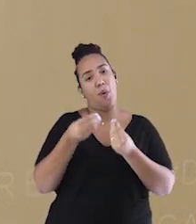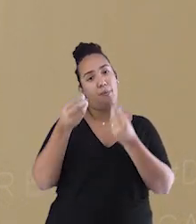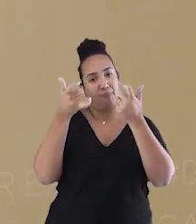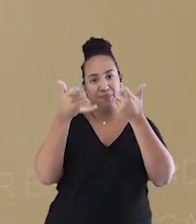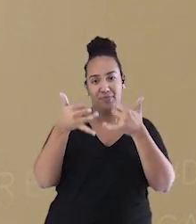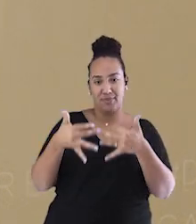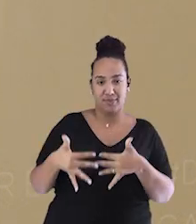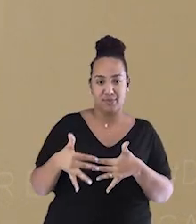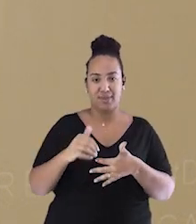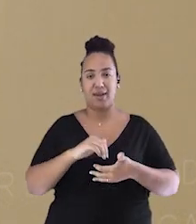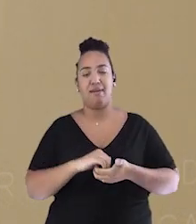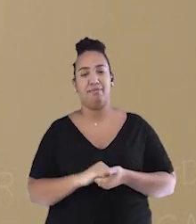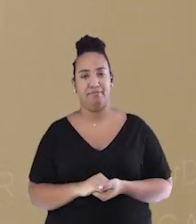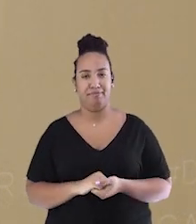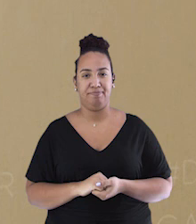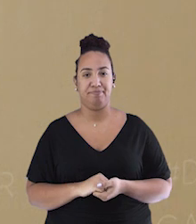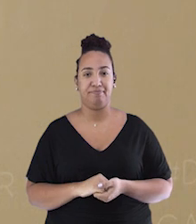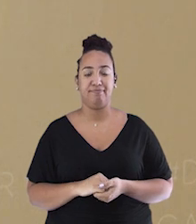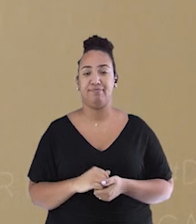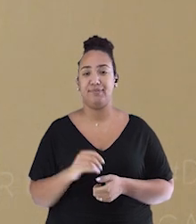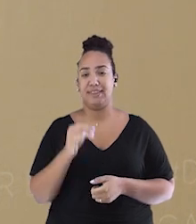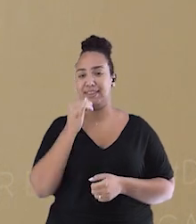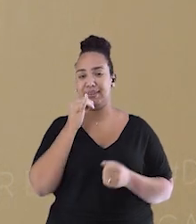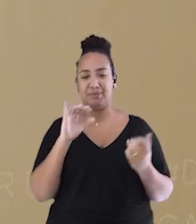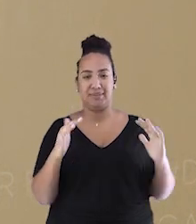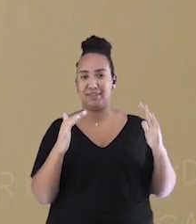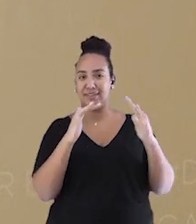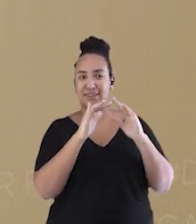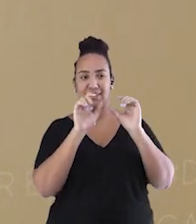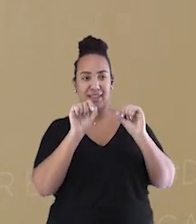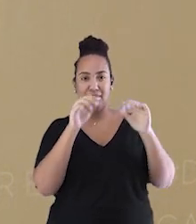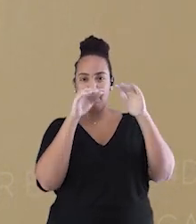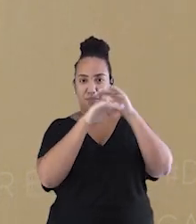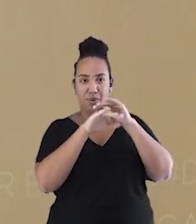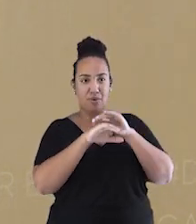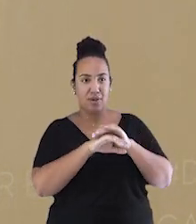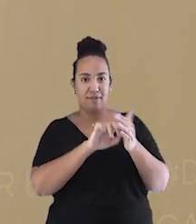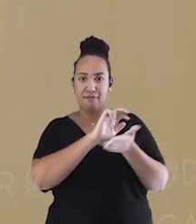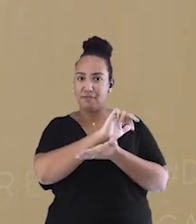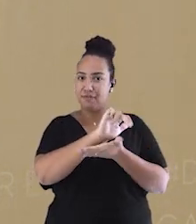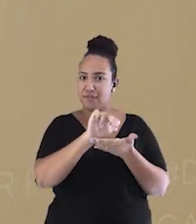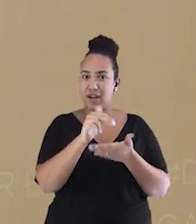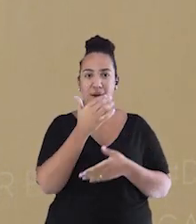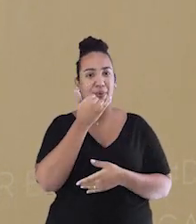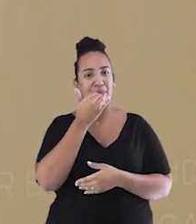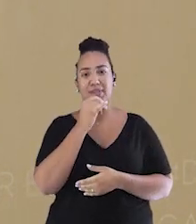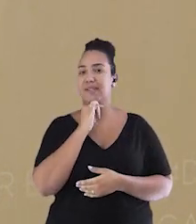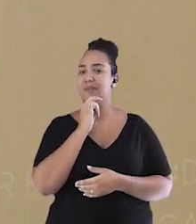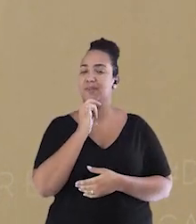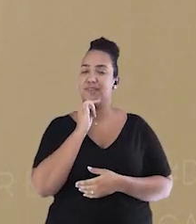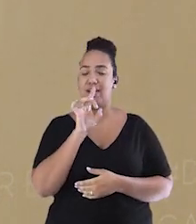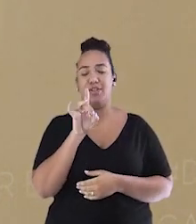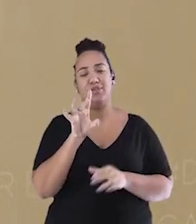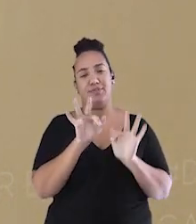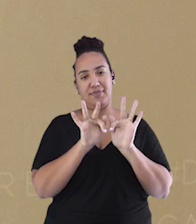né? Nenhum celeiro no mundo seria capaz de armazenar tanta comida assim.